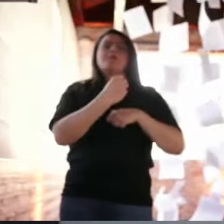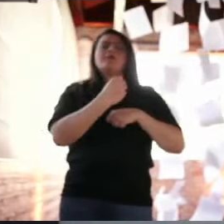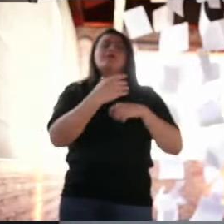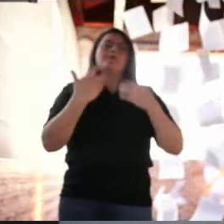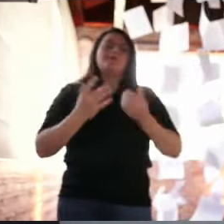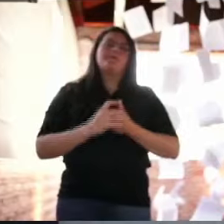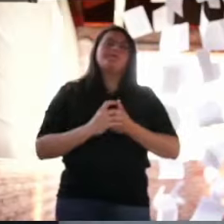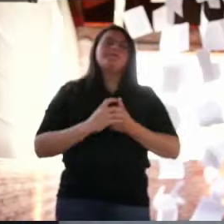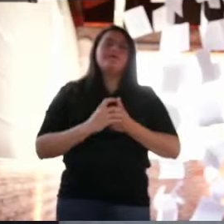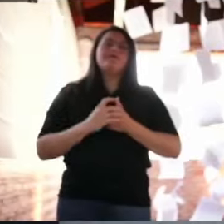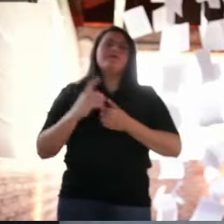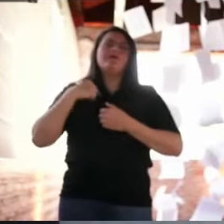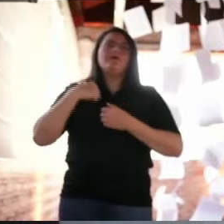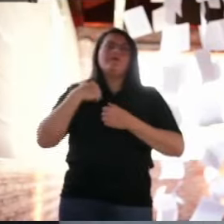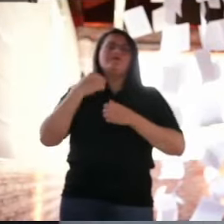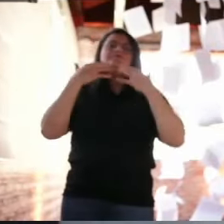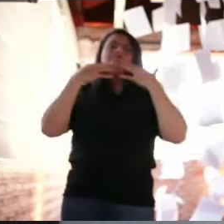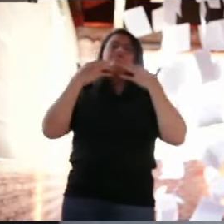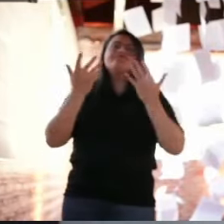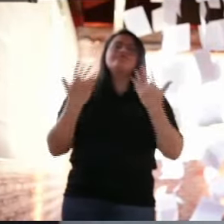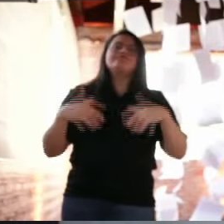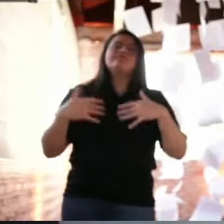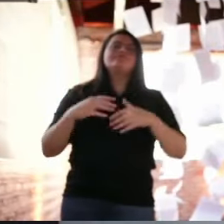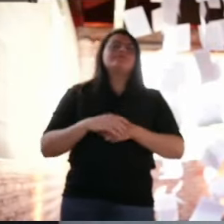eu tô muito impressionada mesmo